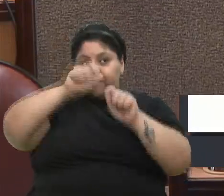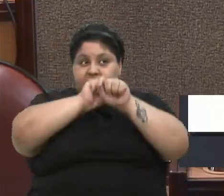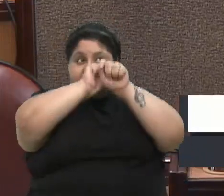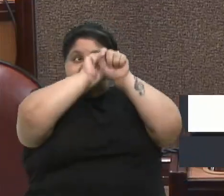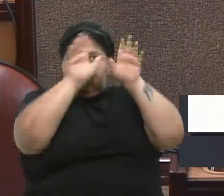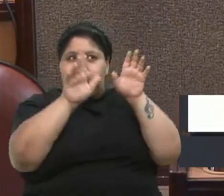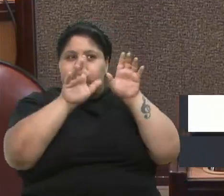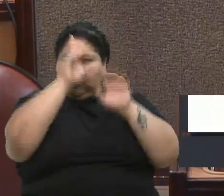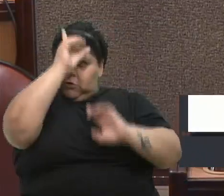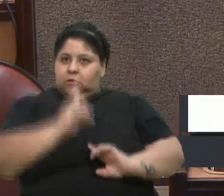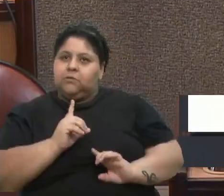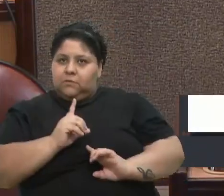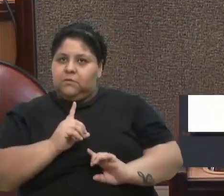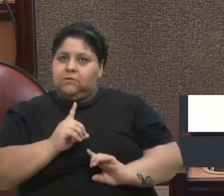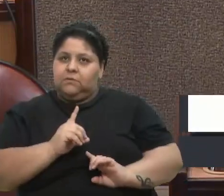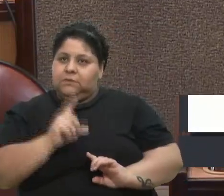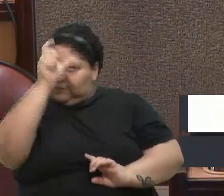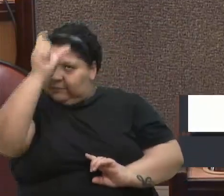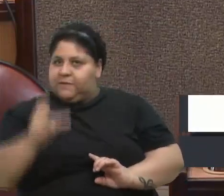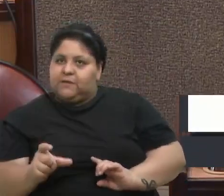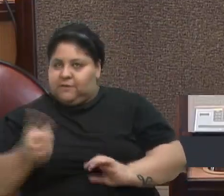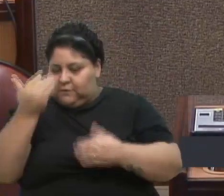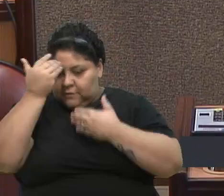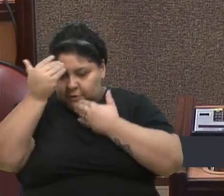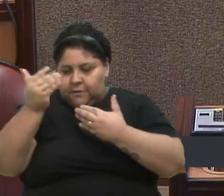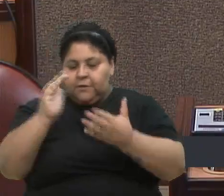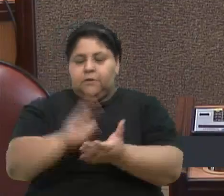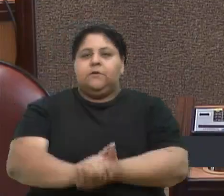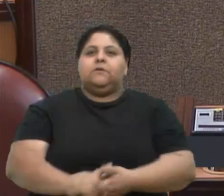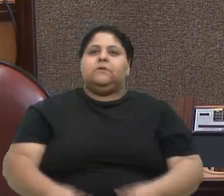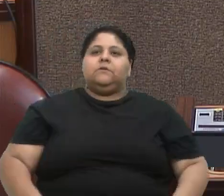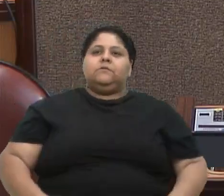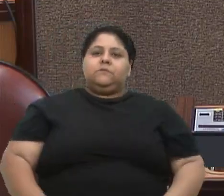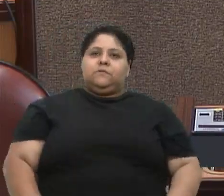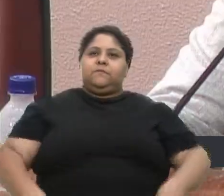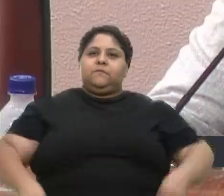os direitos dessas pessoas. Muito obrigada. Obrigado, vereadora Tatiane.